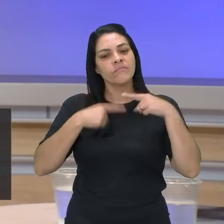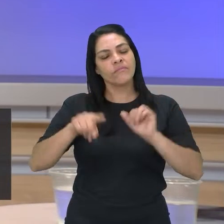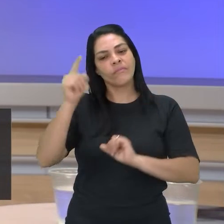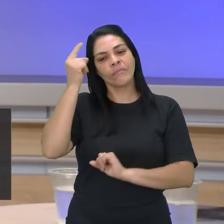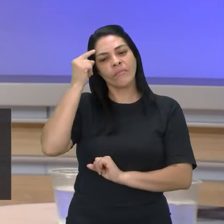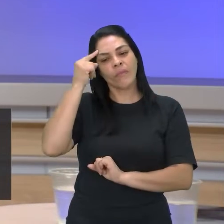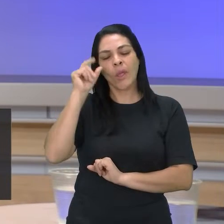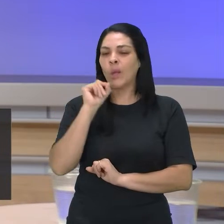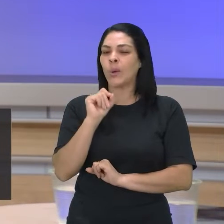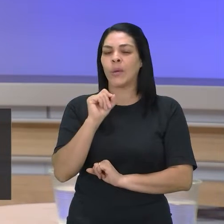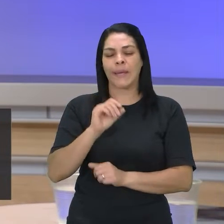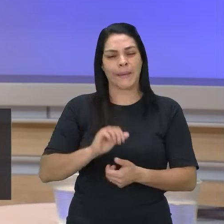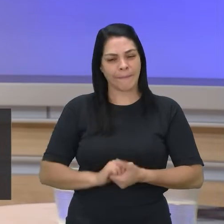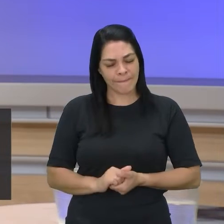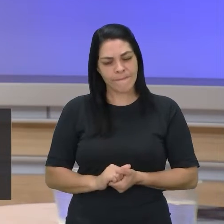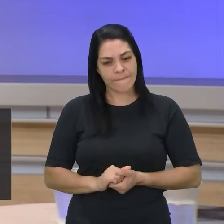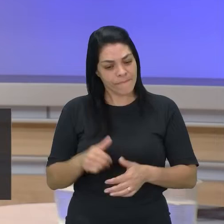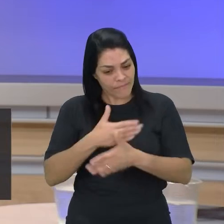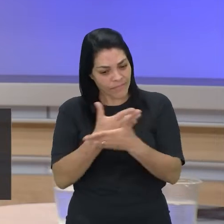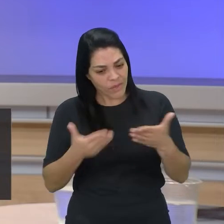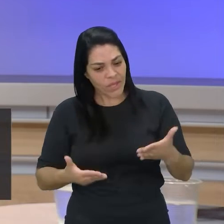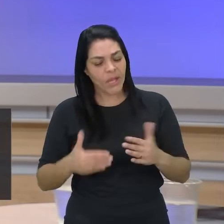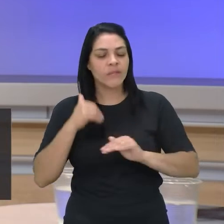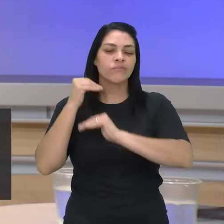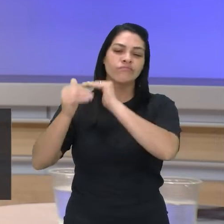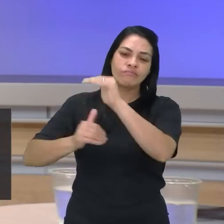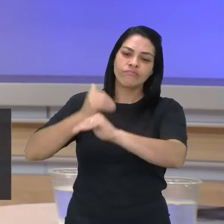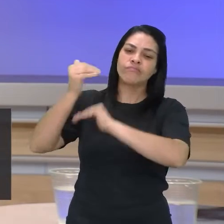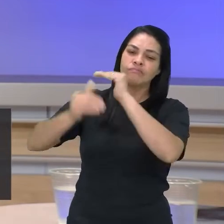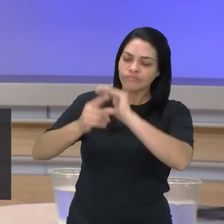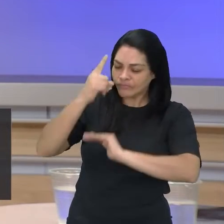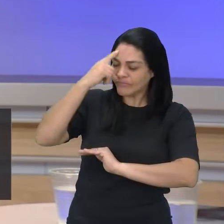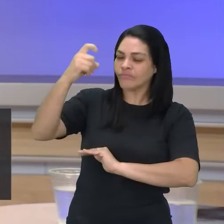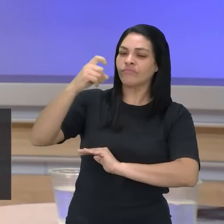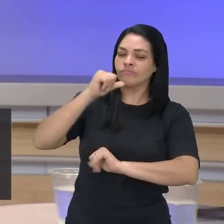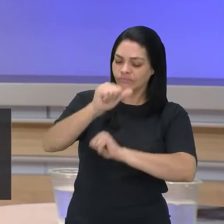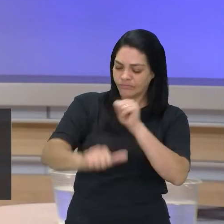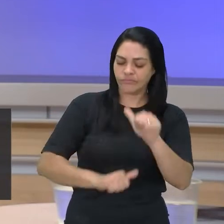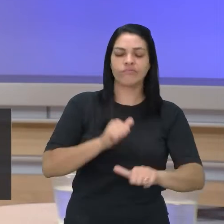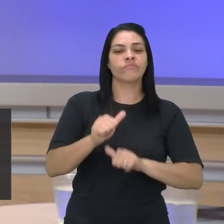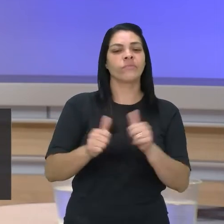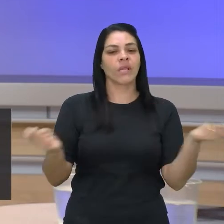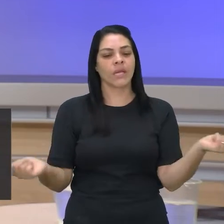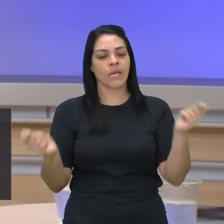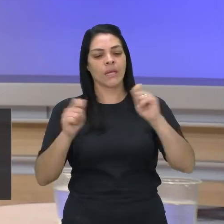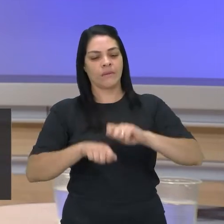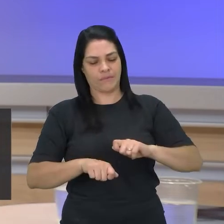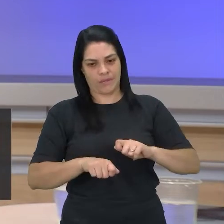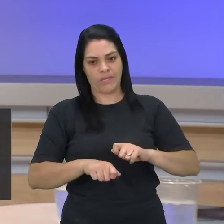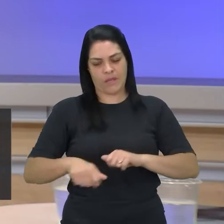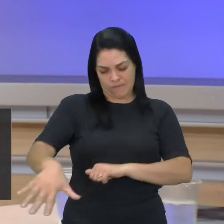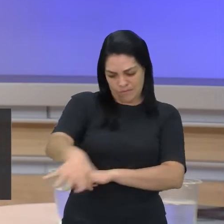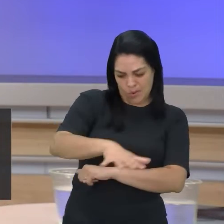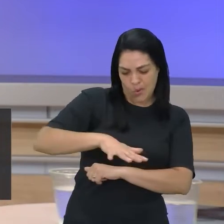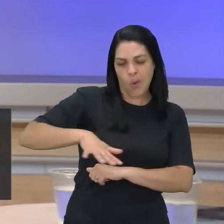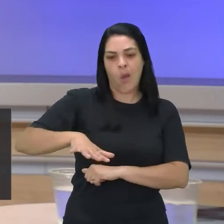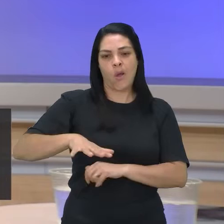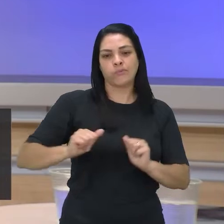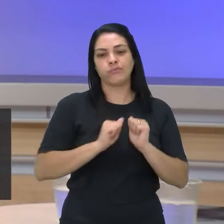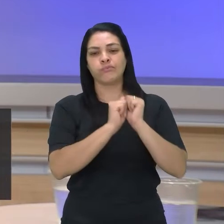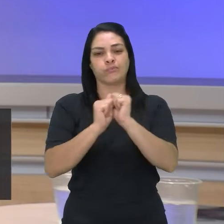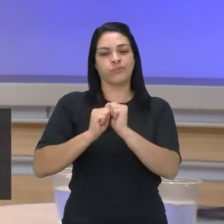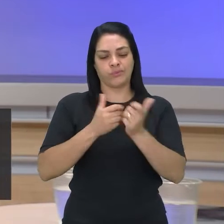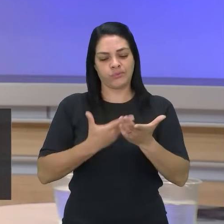pensando que a gente vai construir uma ideia de transformação possível para aquele território, junto com